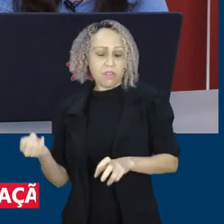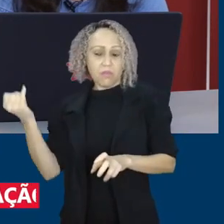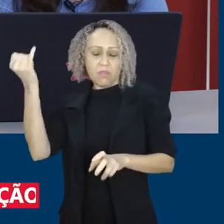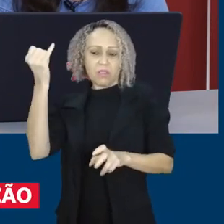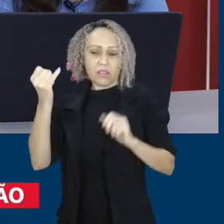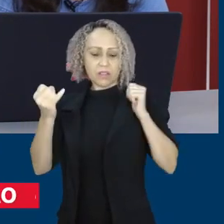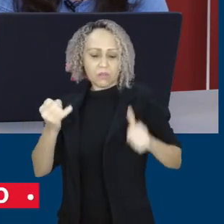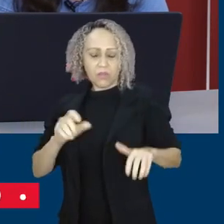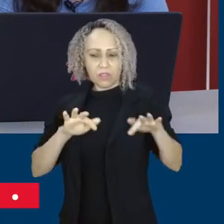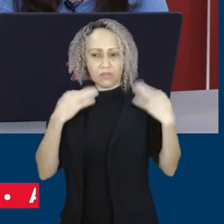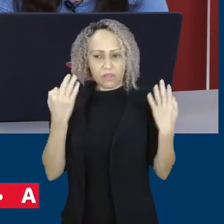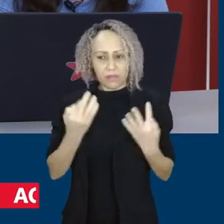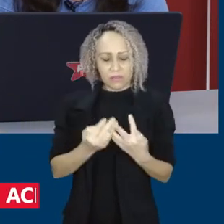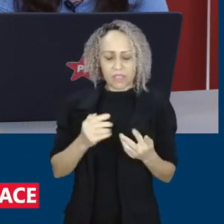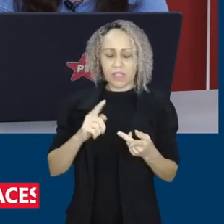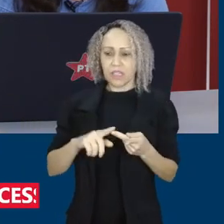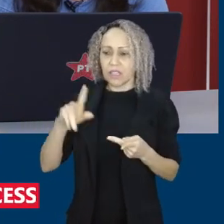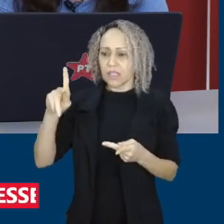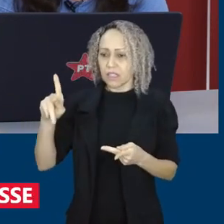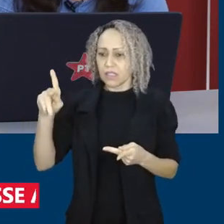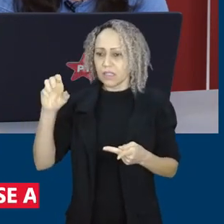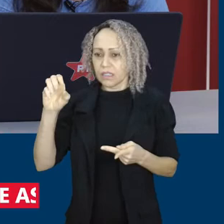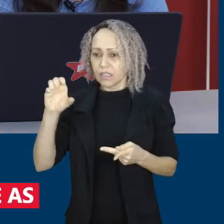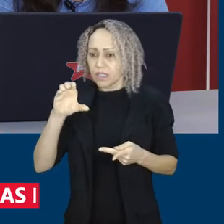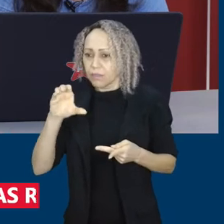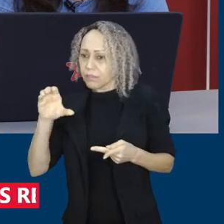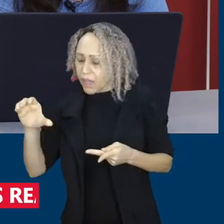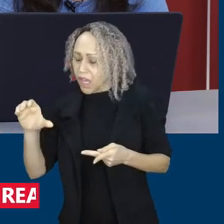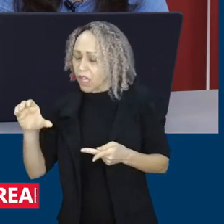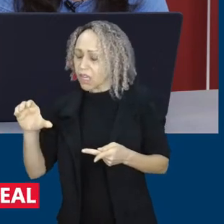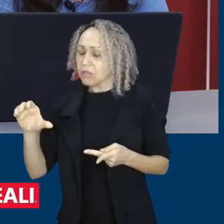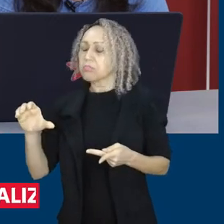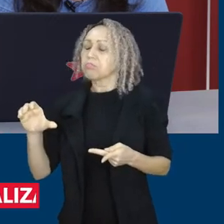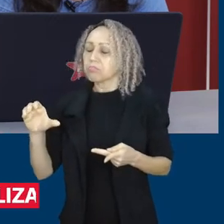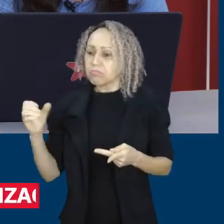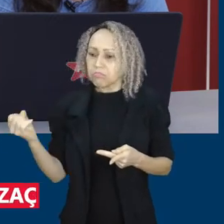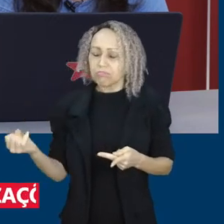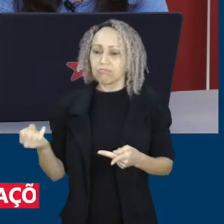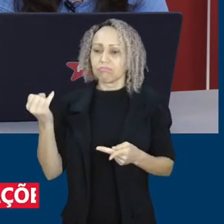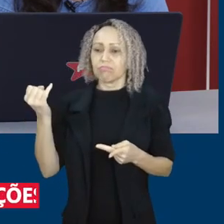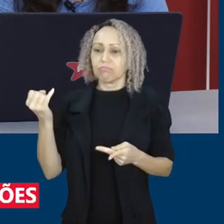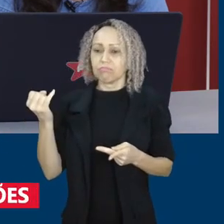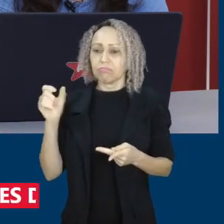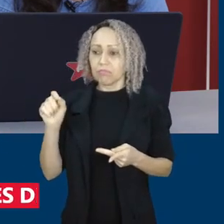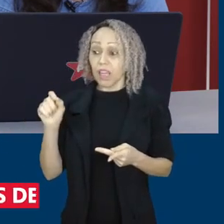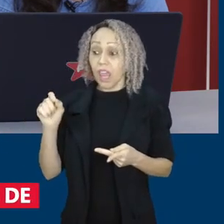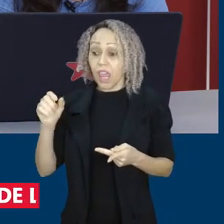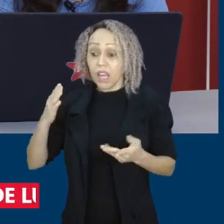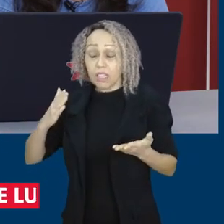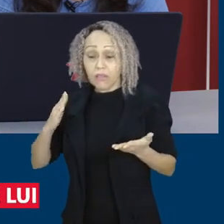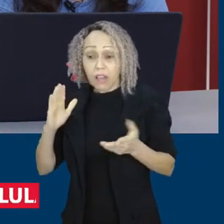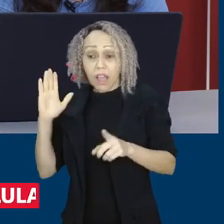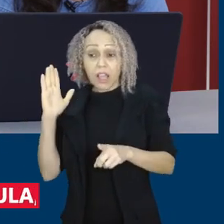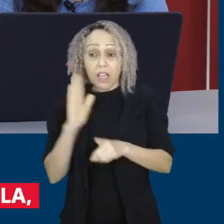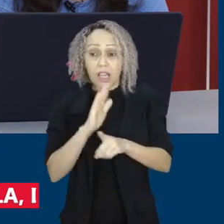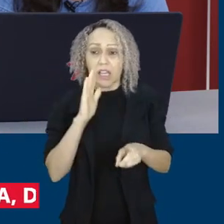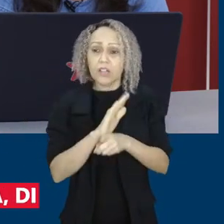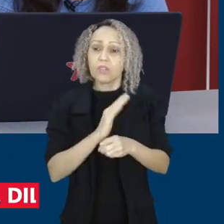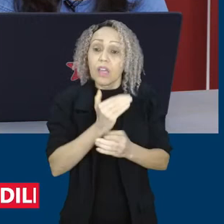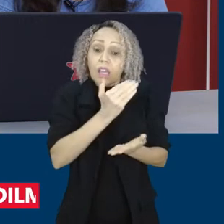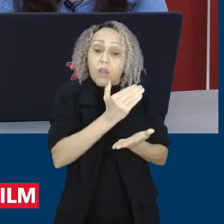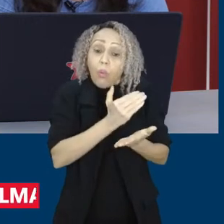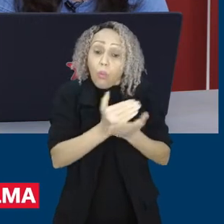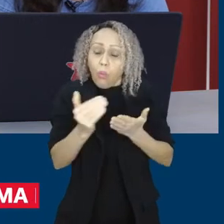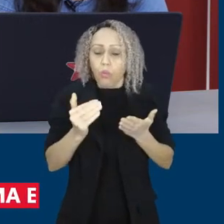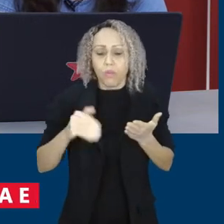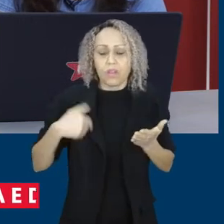o APEC 32 Se quiserem também para conhecer o número né que vai ajudar o início do